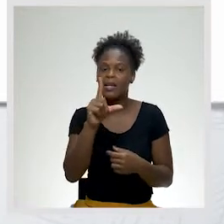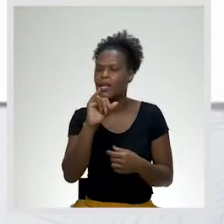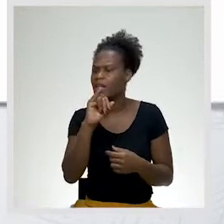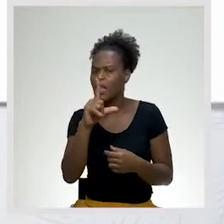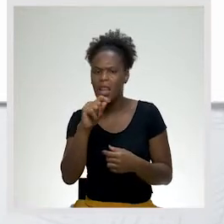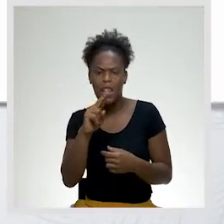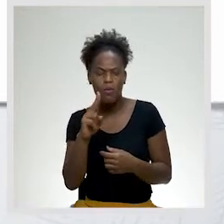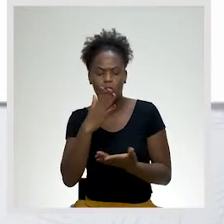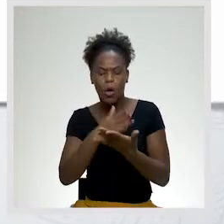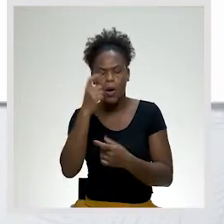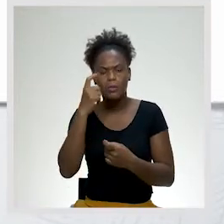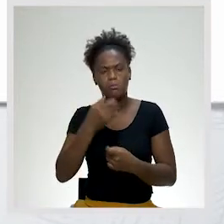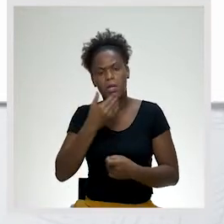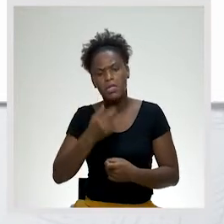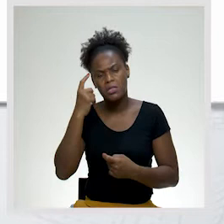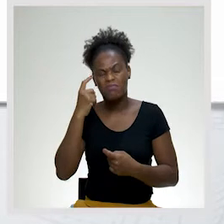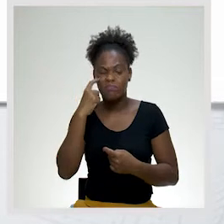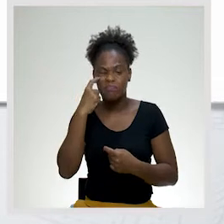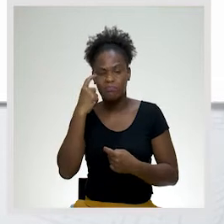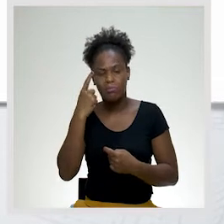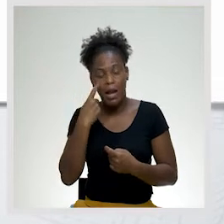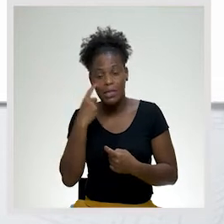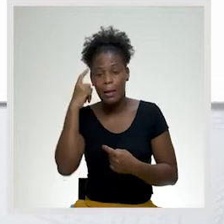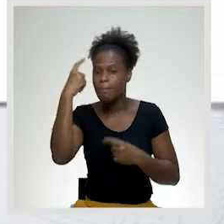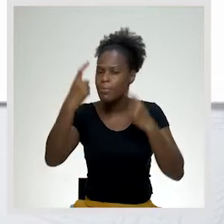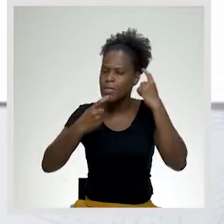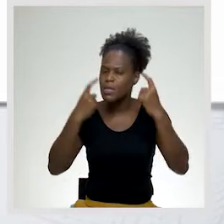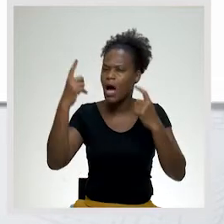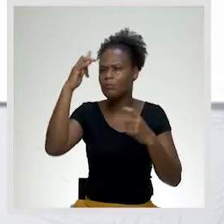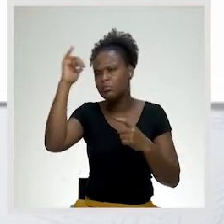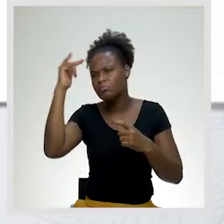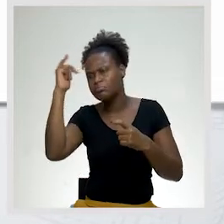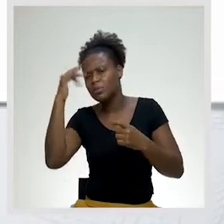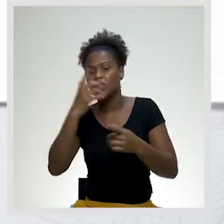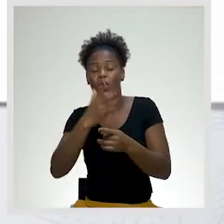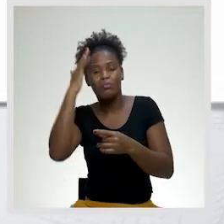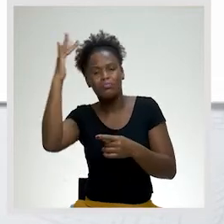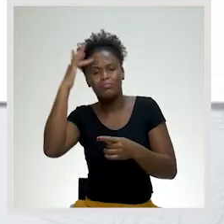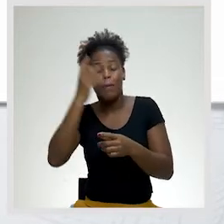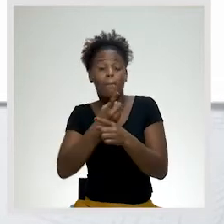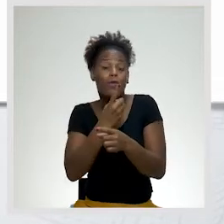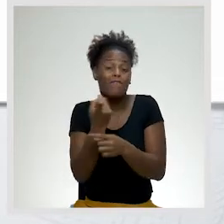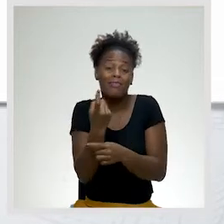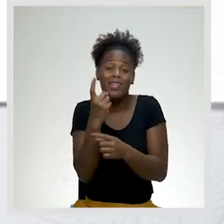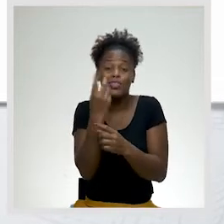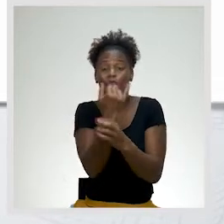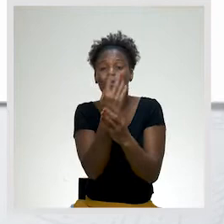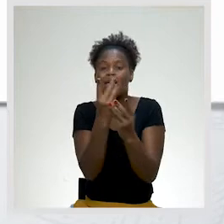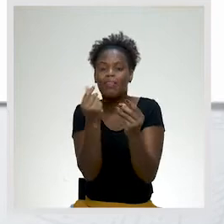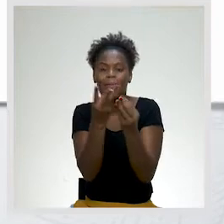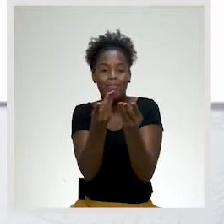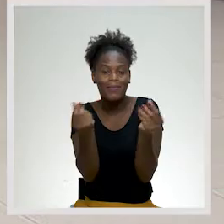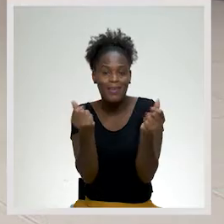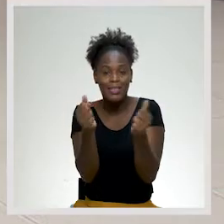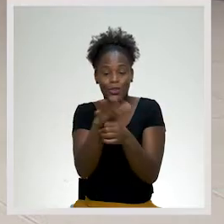experiências pensadas e imaginadas. Por quê? Por causa de falta de instrumentos e de situações ideais